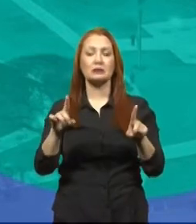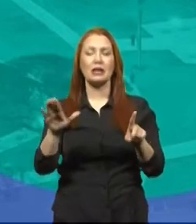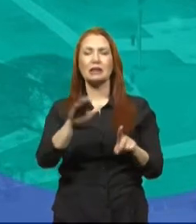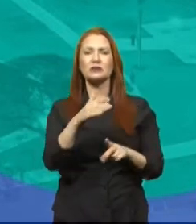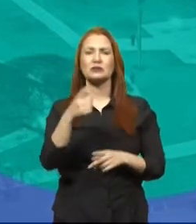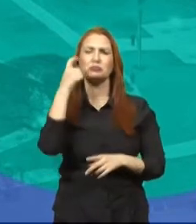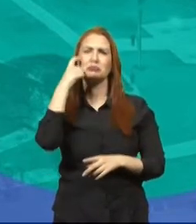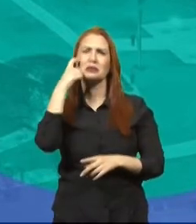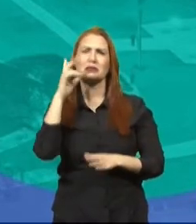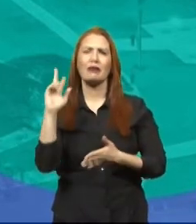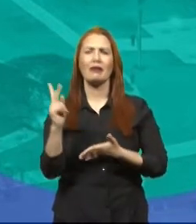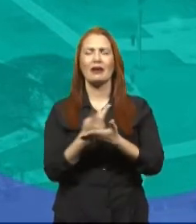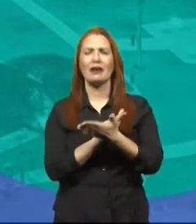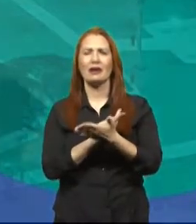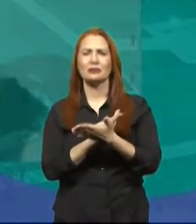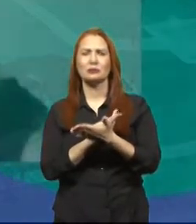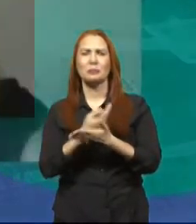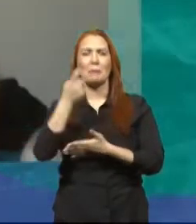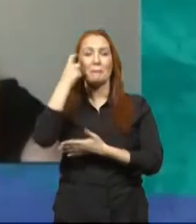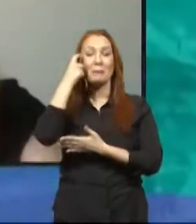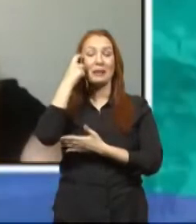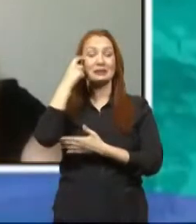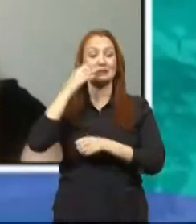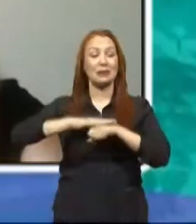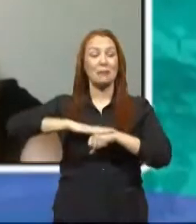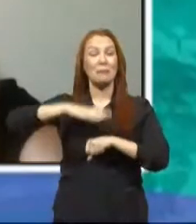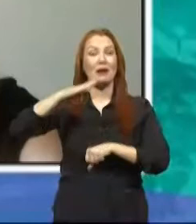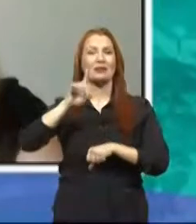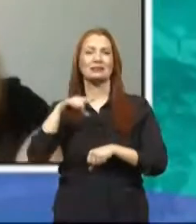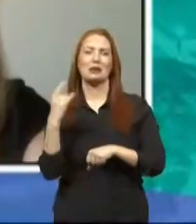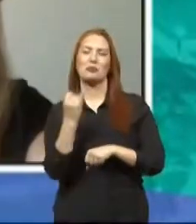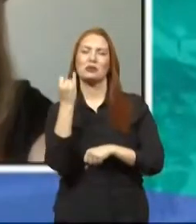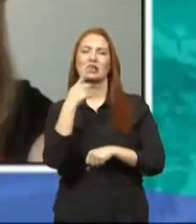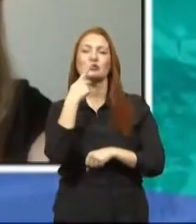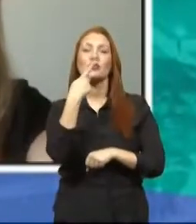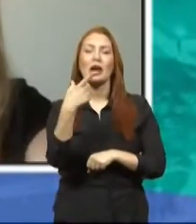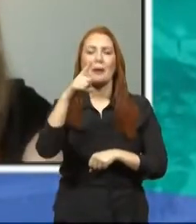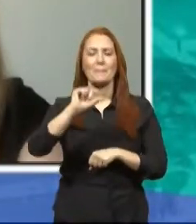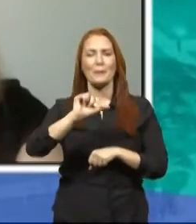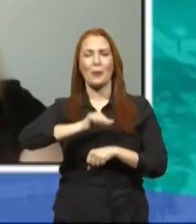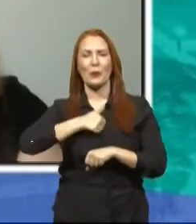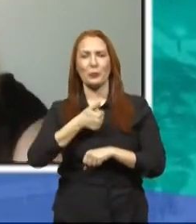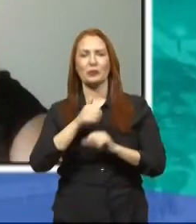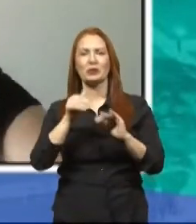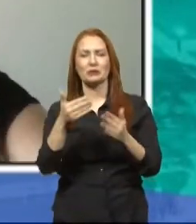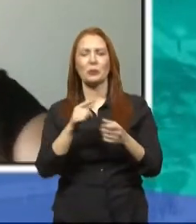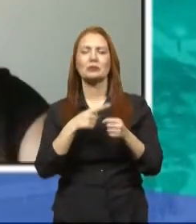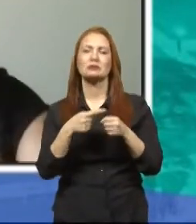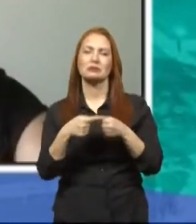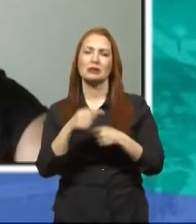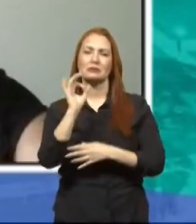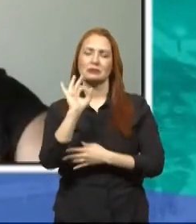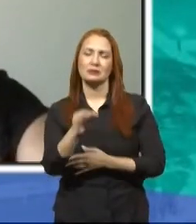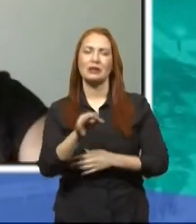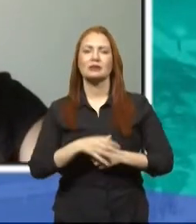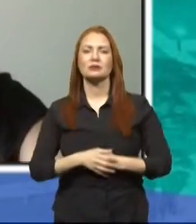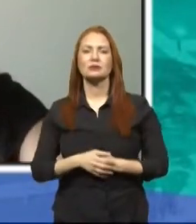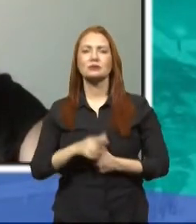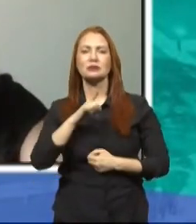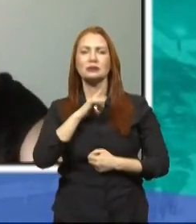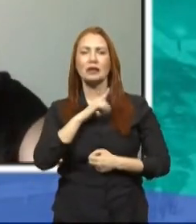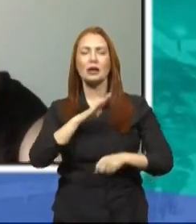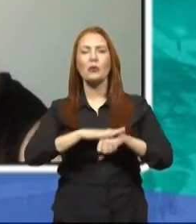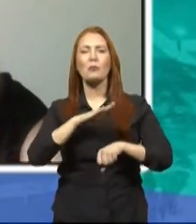precipitado, pensando menos e falando mais. Então eu acho que é fundamental o que vem vindo por aí, as cidades certamente nos darão muito